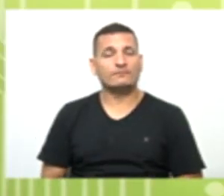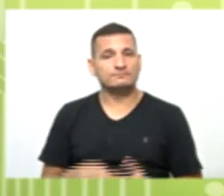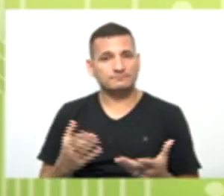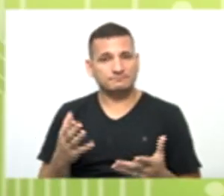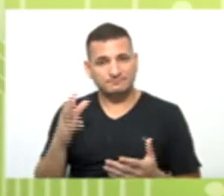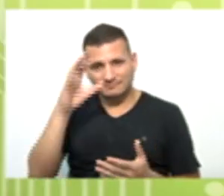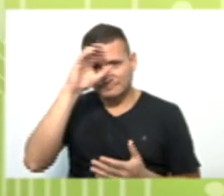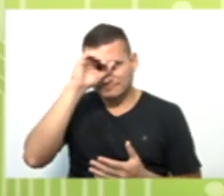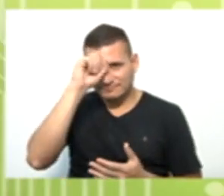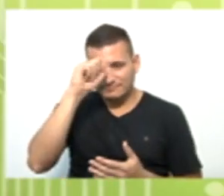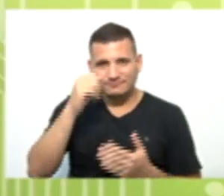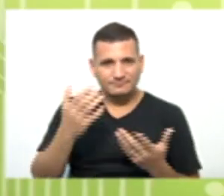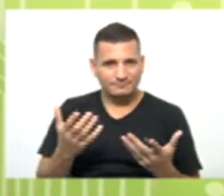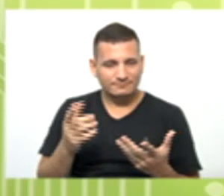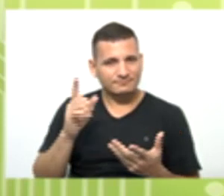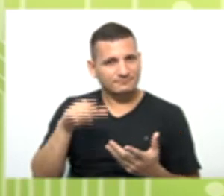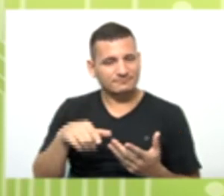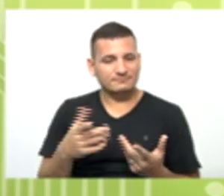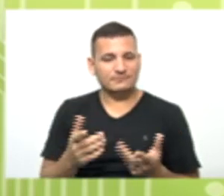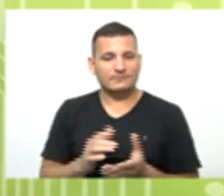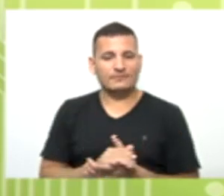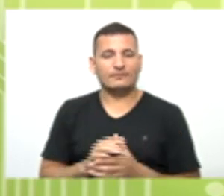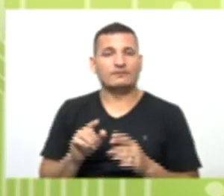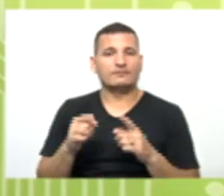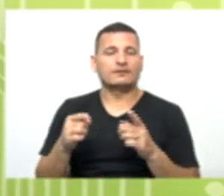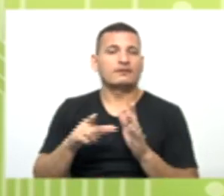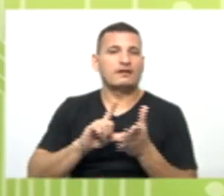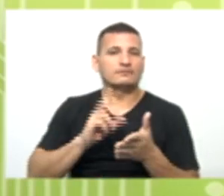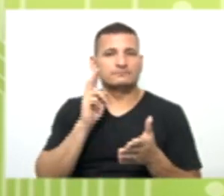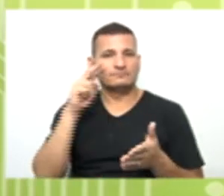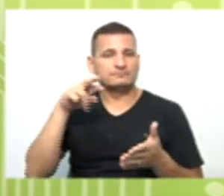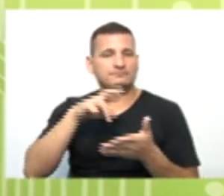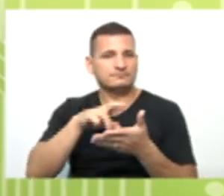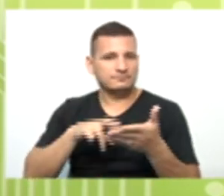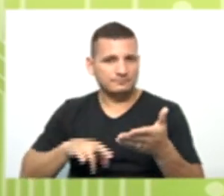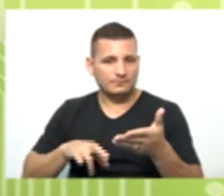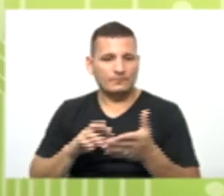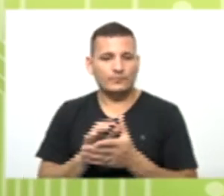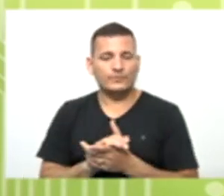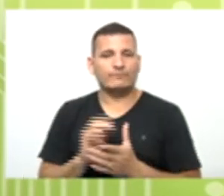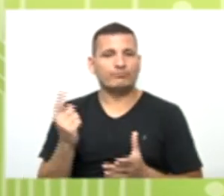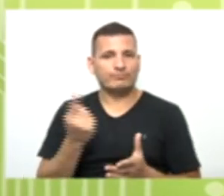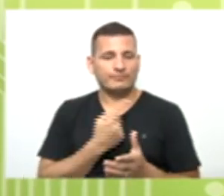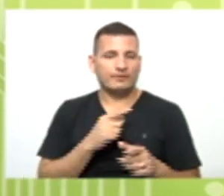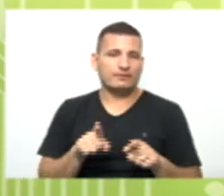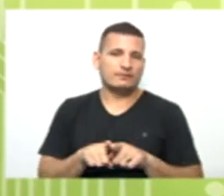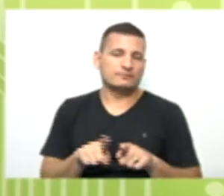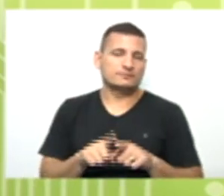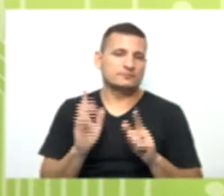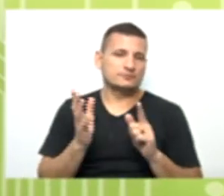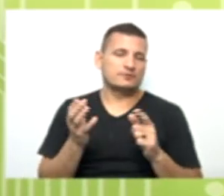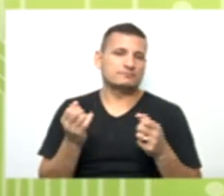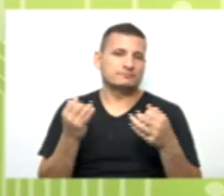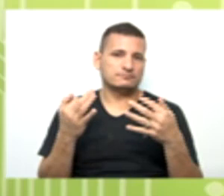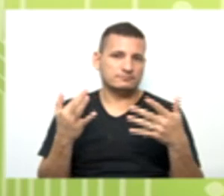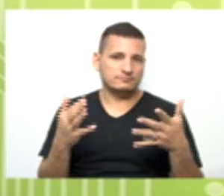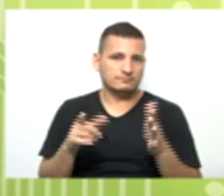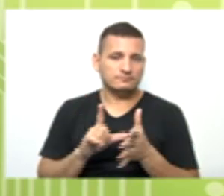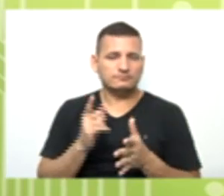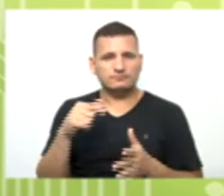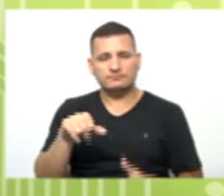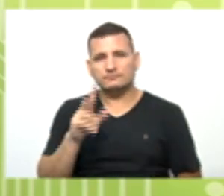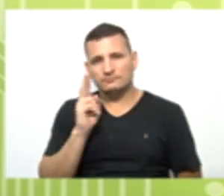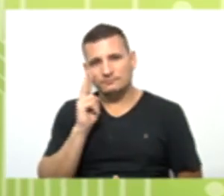Aprender, né, professor? Mas antes da gente ver a questão do relatório, que nós também já abordamos aqui, você viu